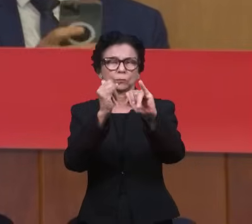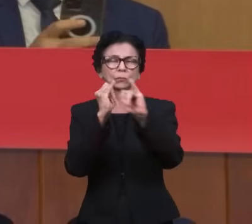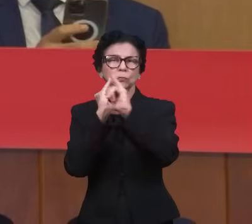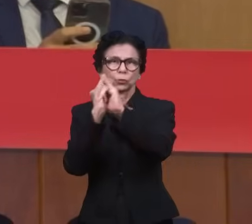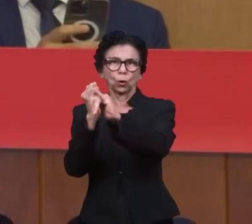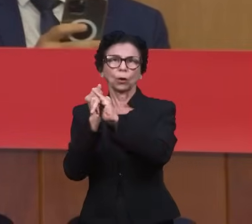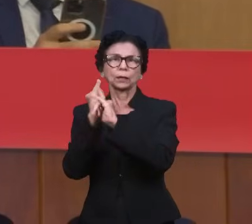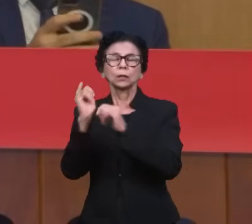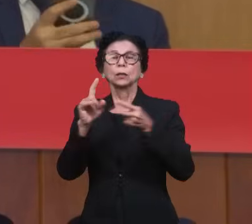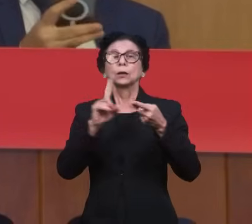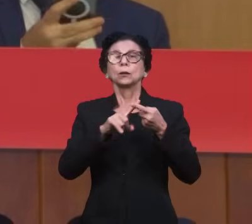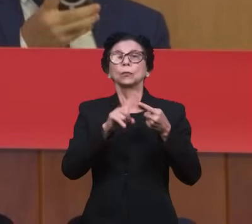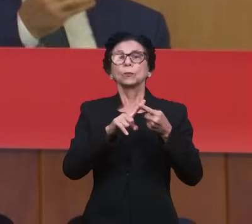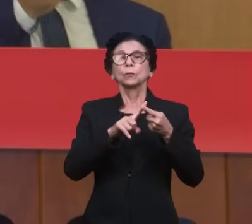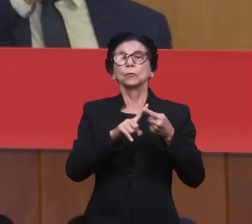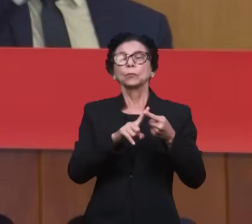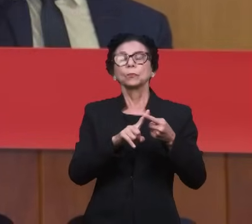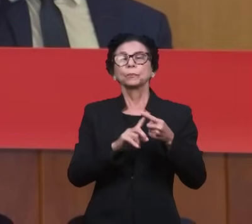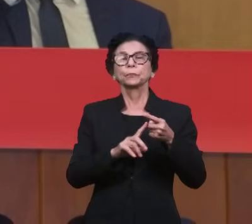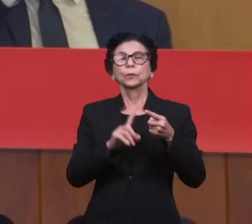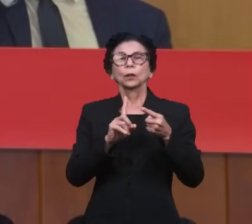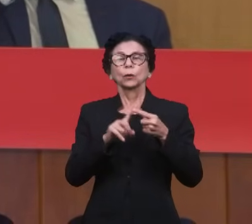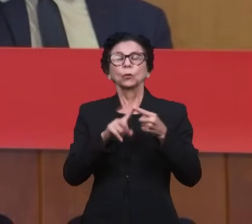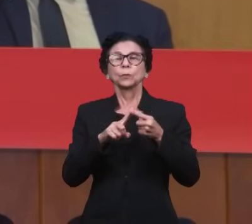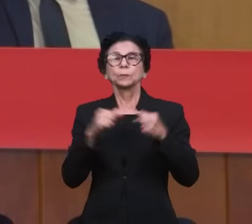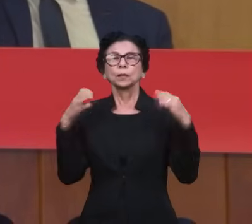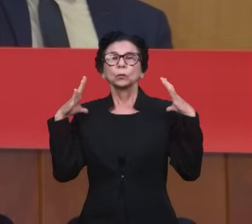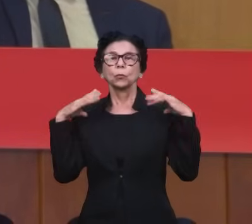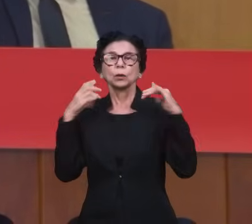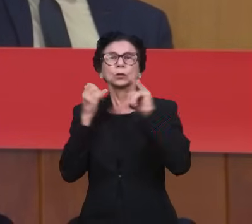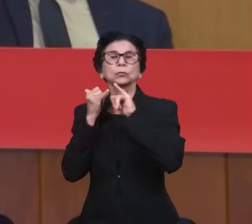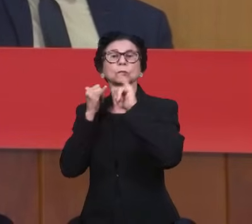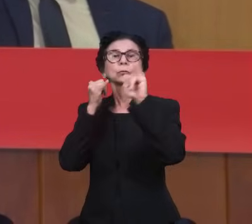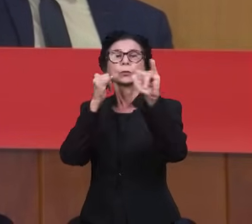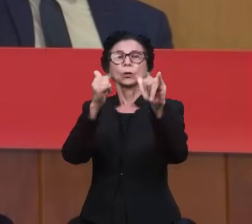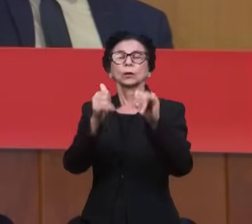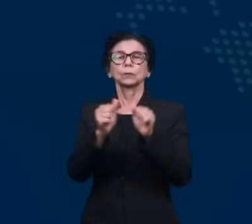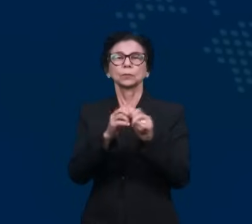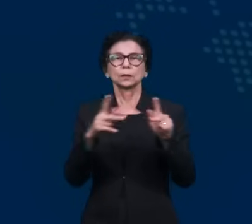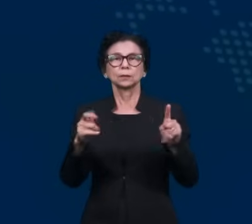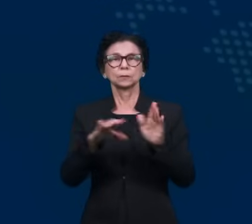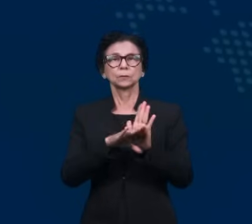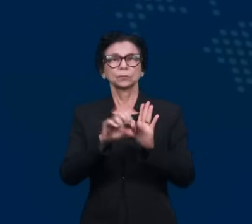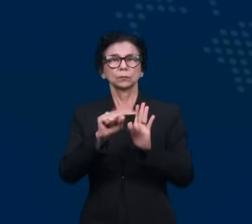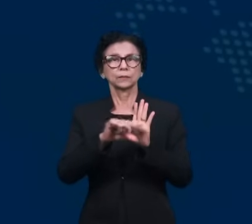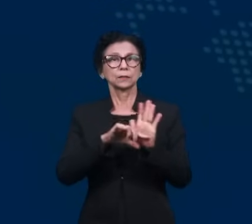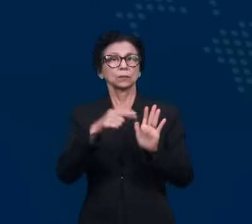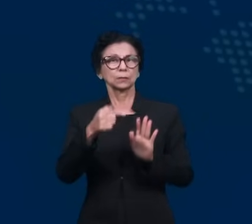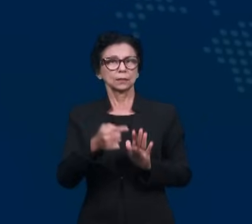ver o primeiro anjo que toca a trombeta, Apocalipse 8:7. Querem ler